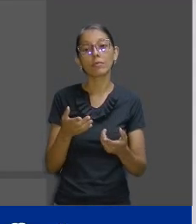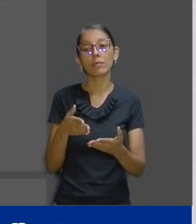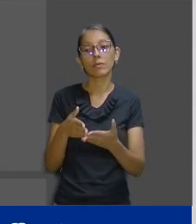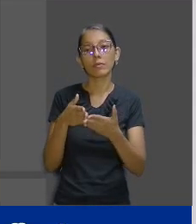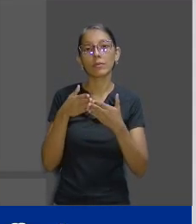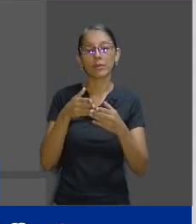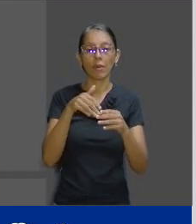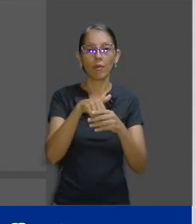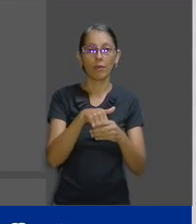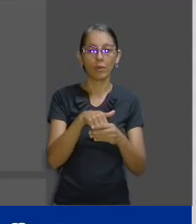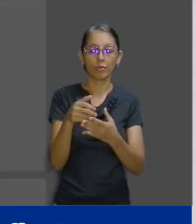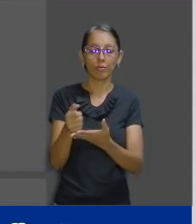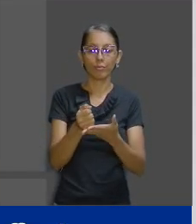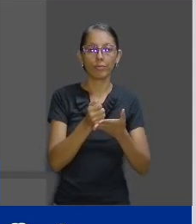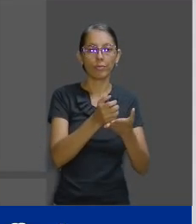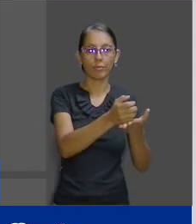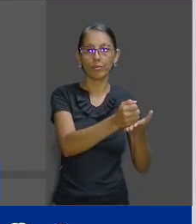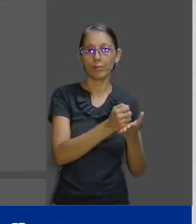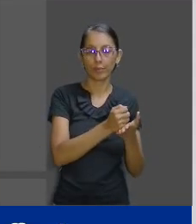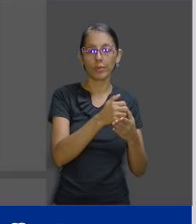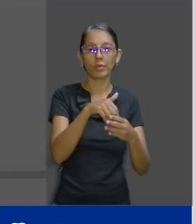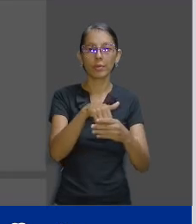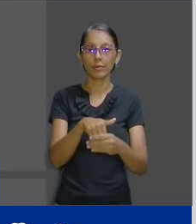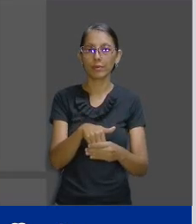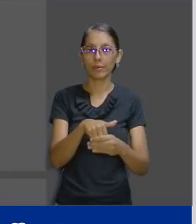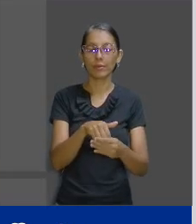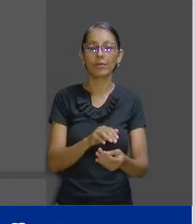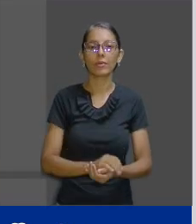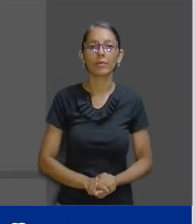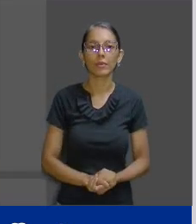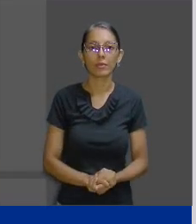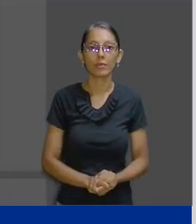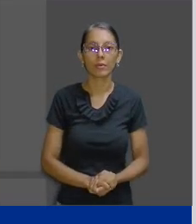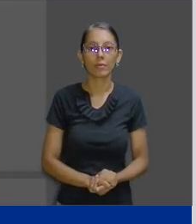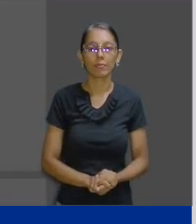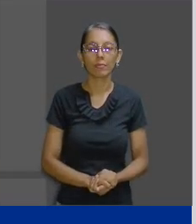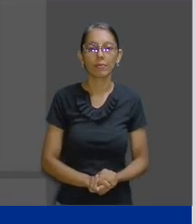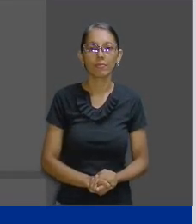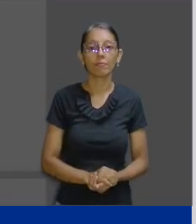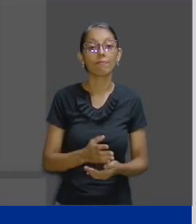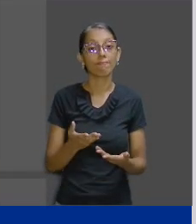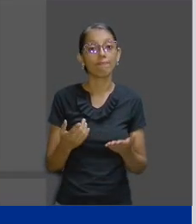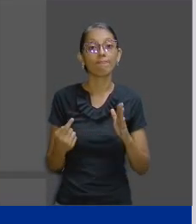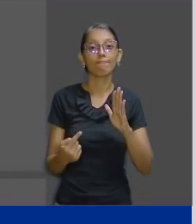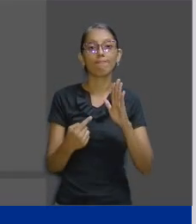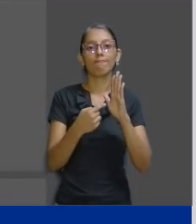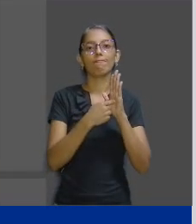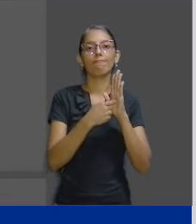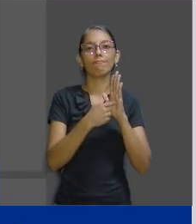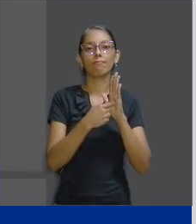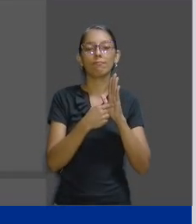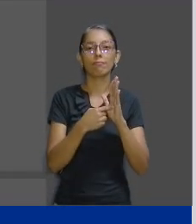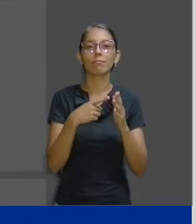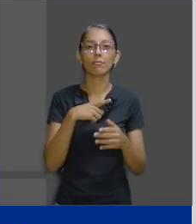consistente no transporte desses eleitores, consistente na obtenção do seu voto. Então,